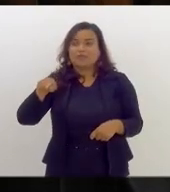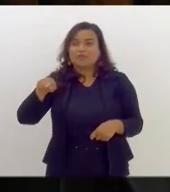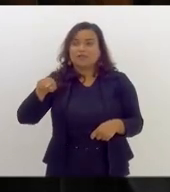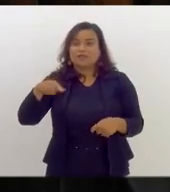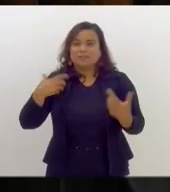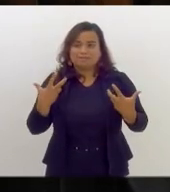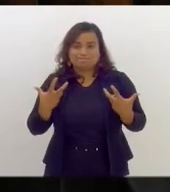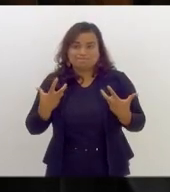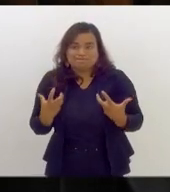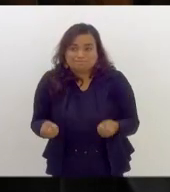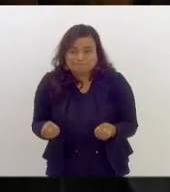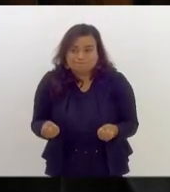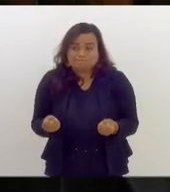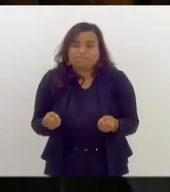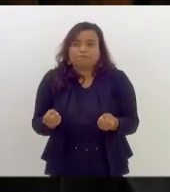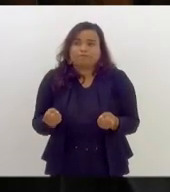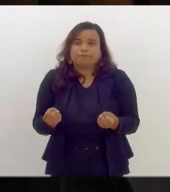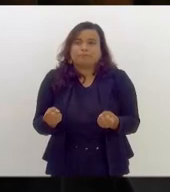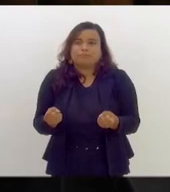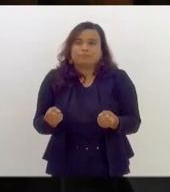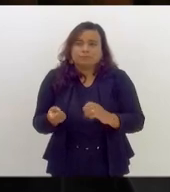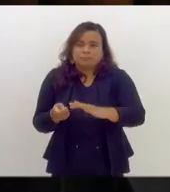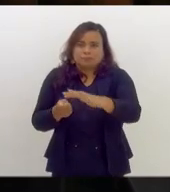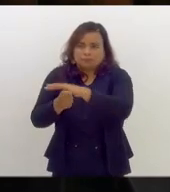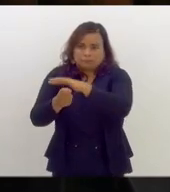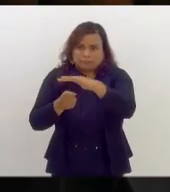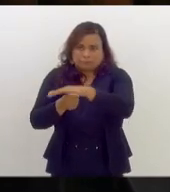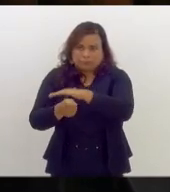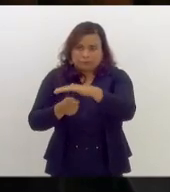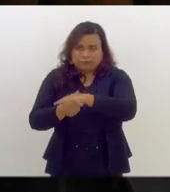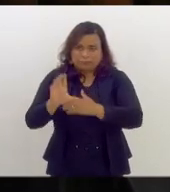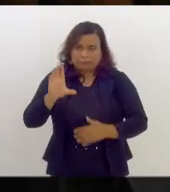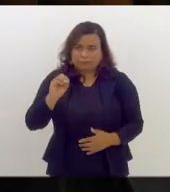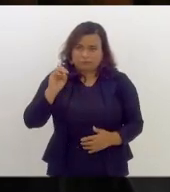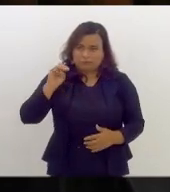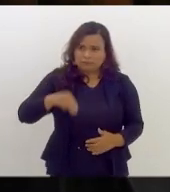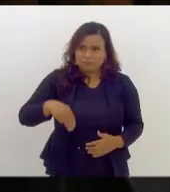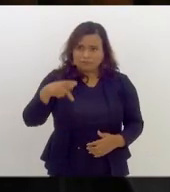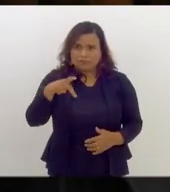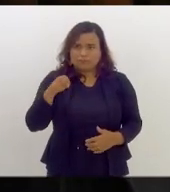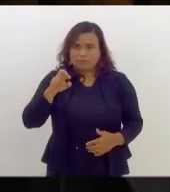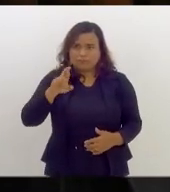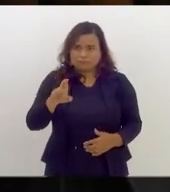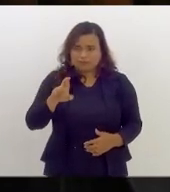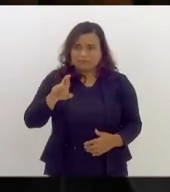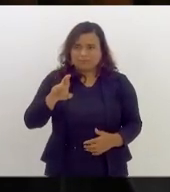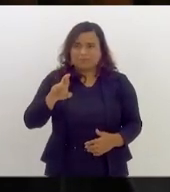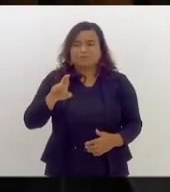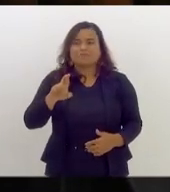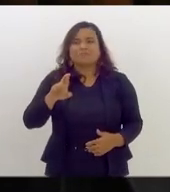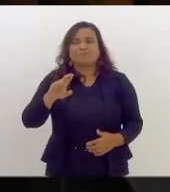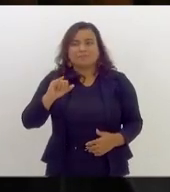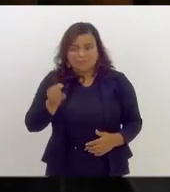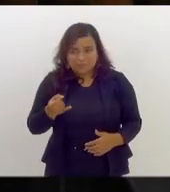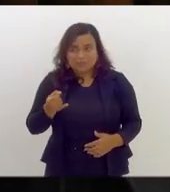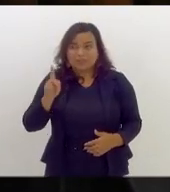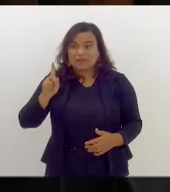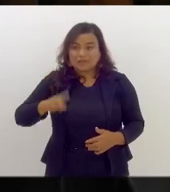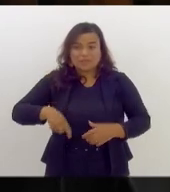através dos investimentos no Comperj o maior estelionato